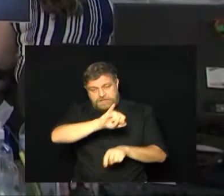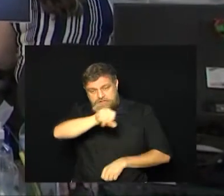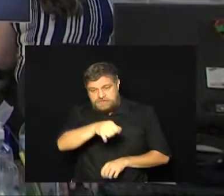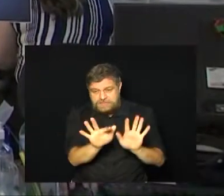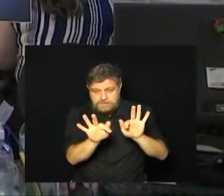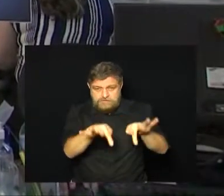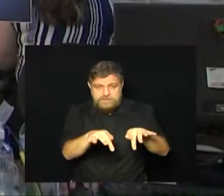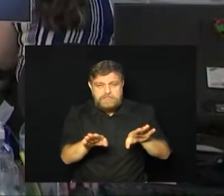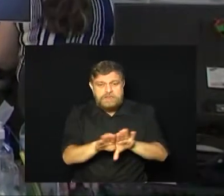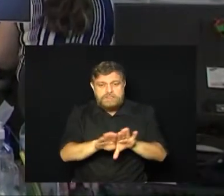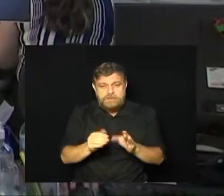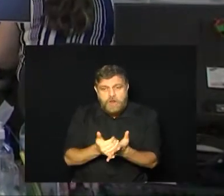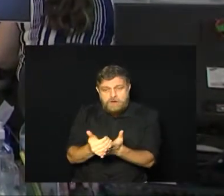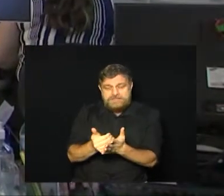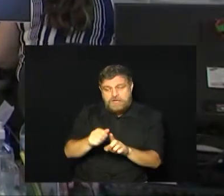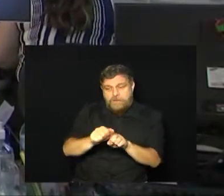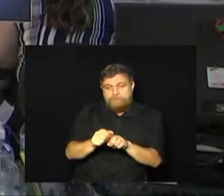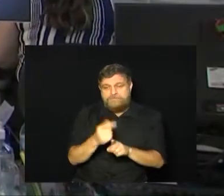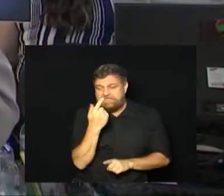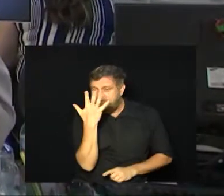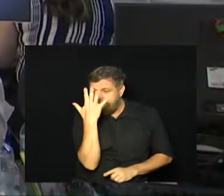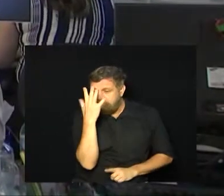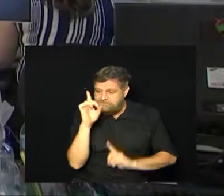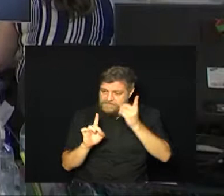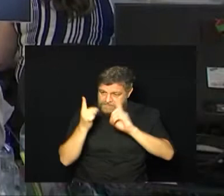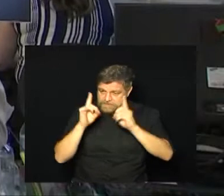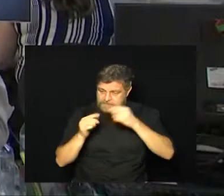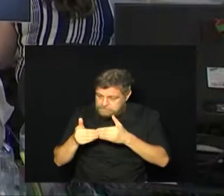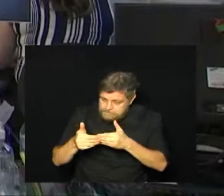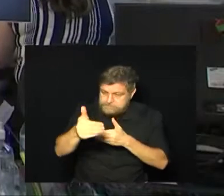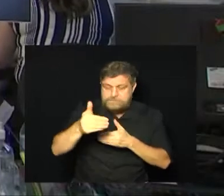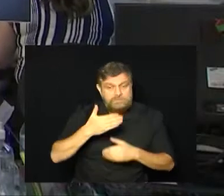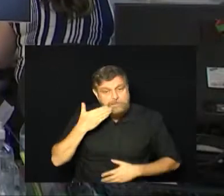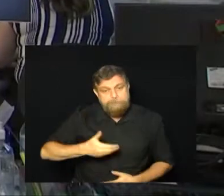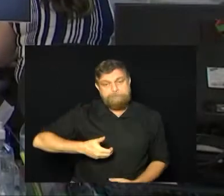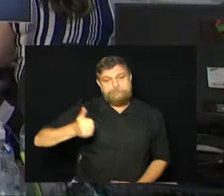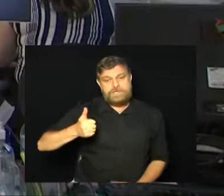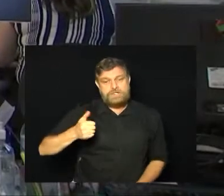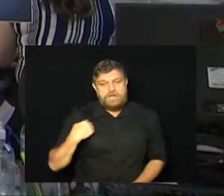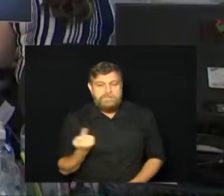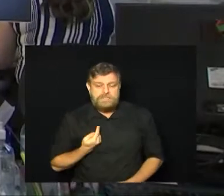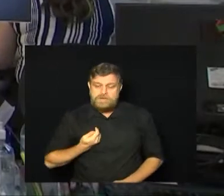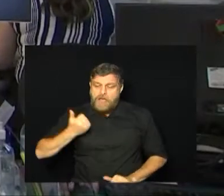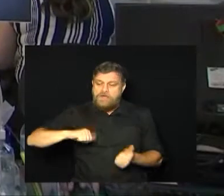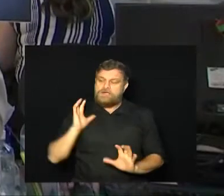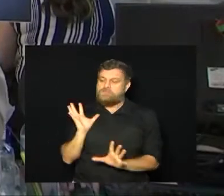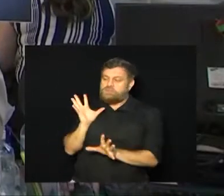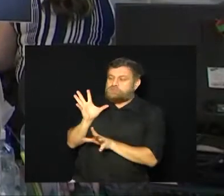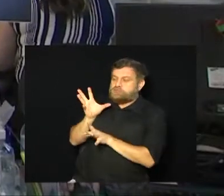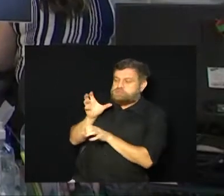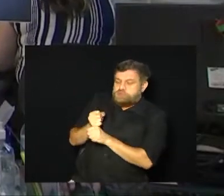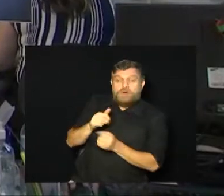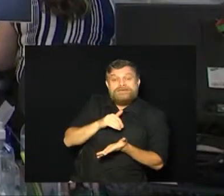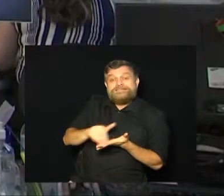e mais para o mês de fevereiro, a partir do mês de fevereiro, né? Bom, para a gente fazer um balanço, secretário, como